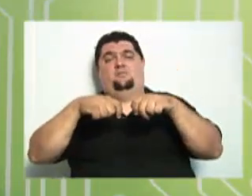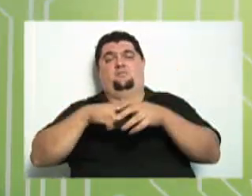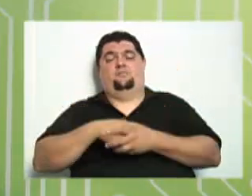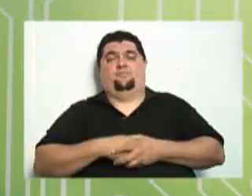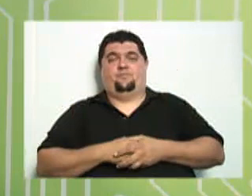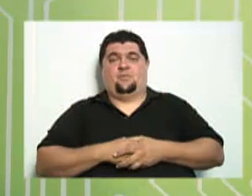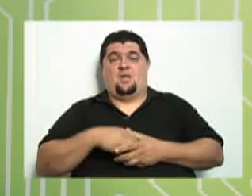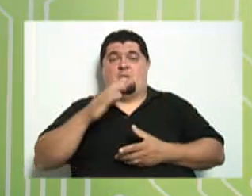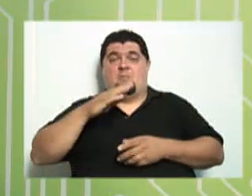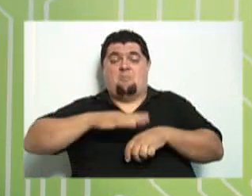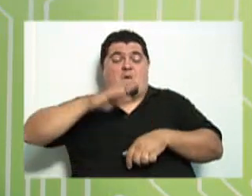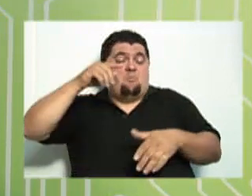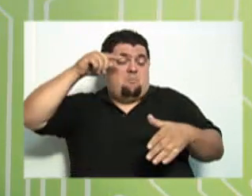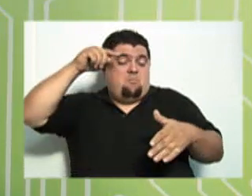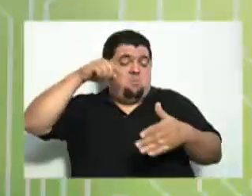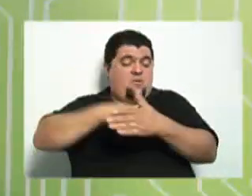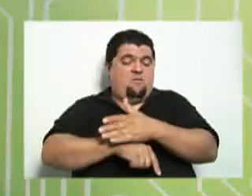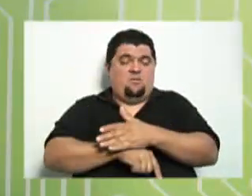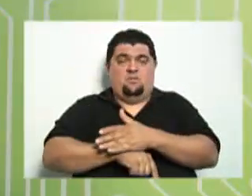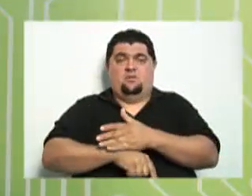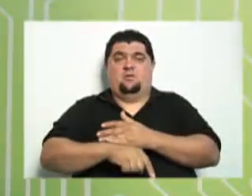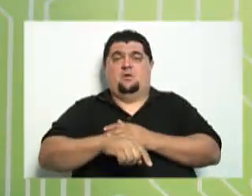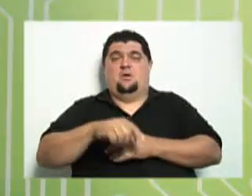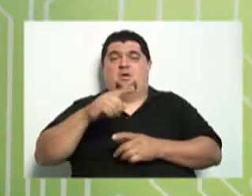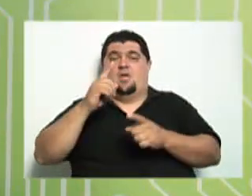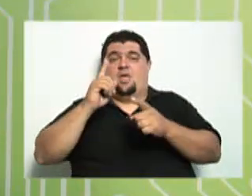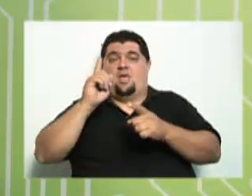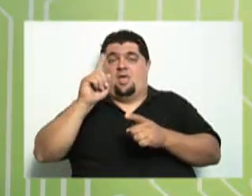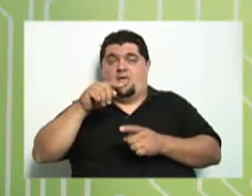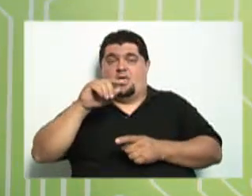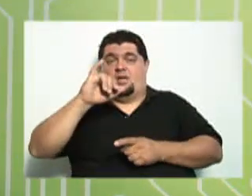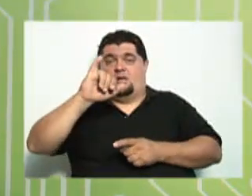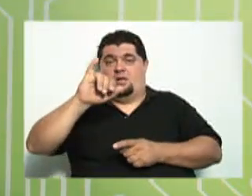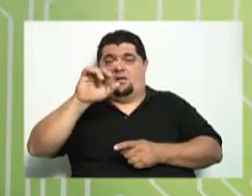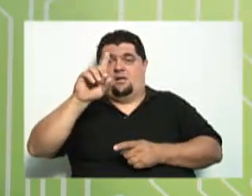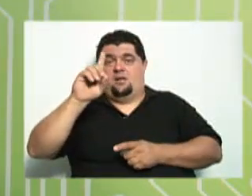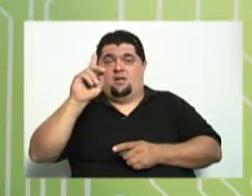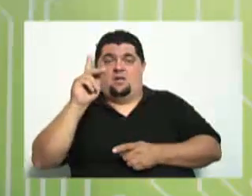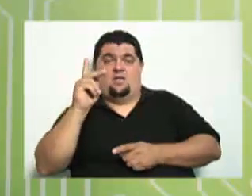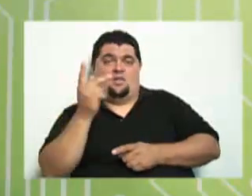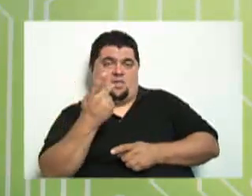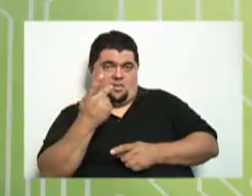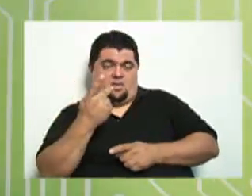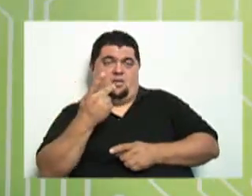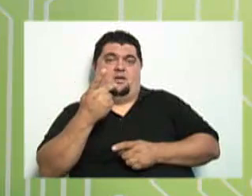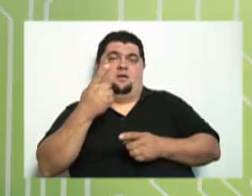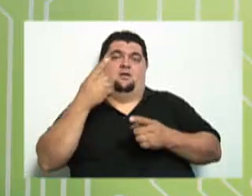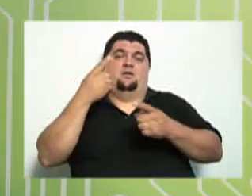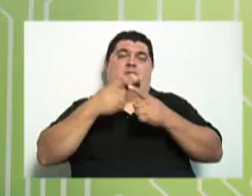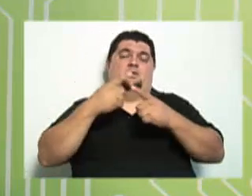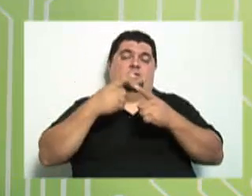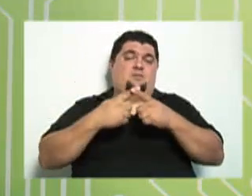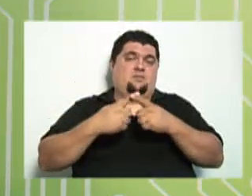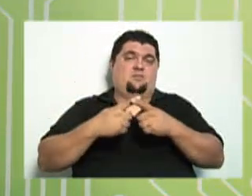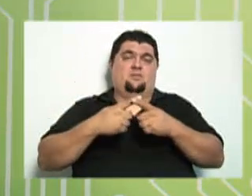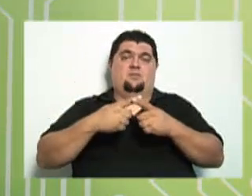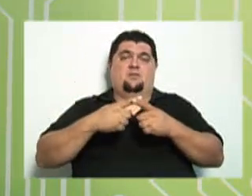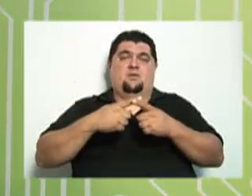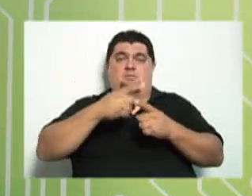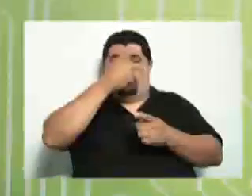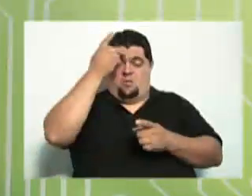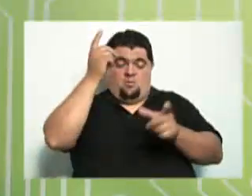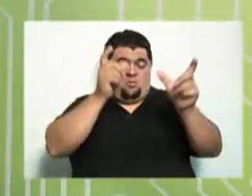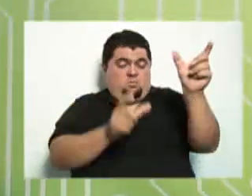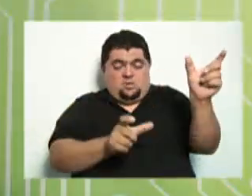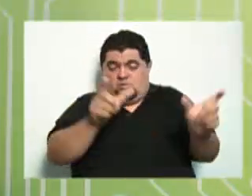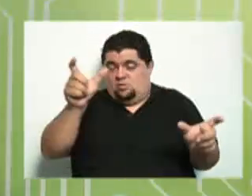muito mais profunda. Nós falamos sobre o desenvolvimento em suas formas. Falamos sobre o desenvolvimento humano,